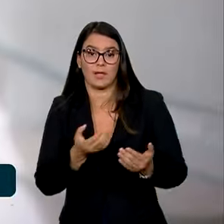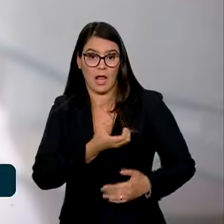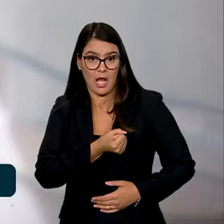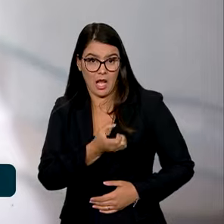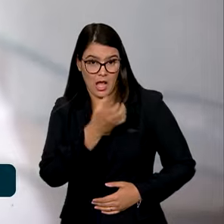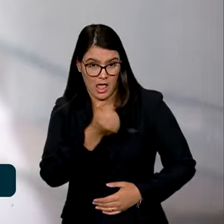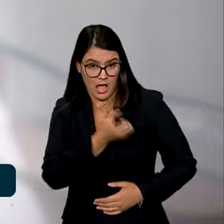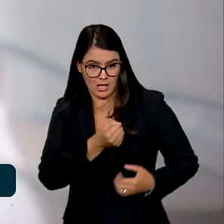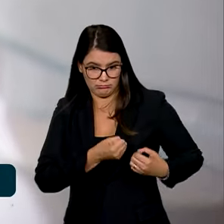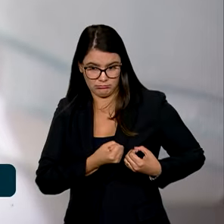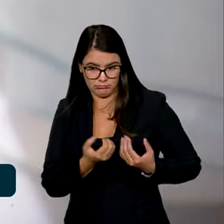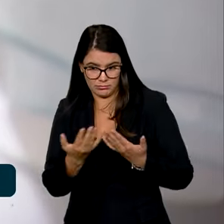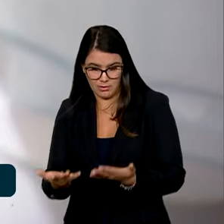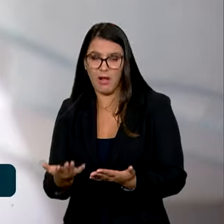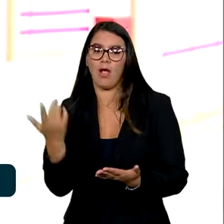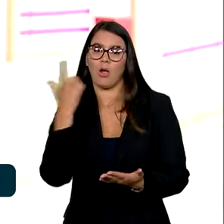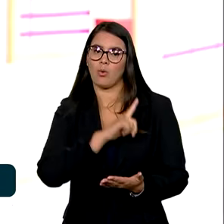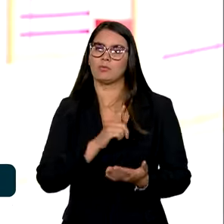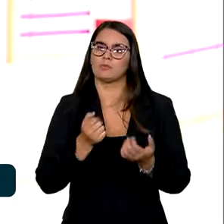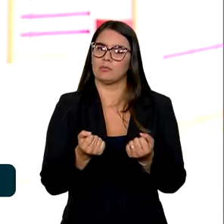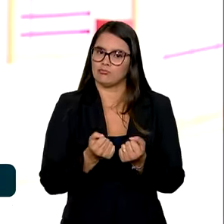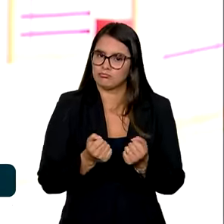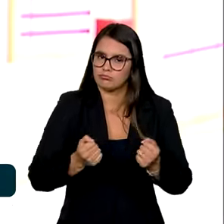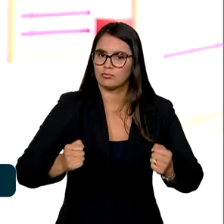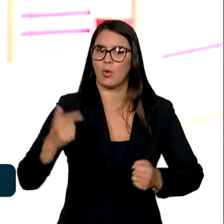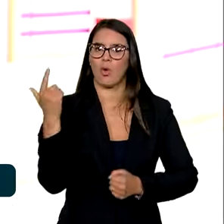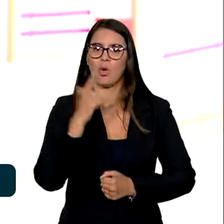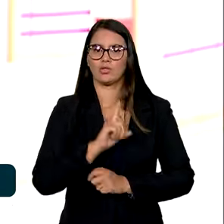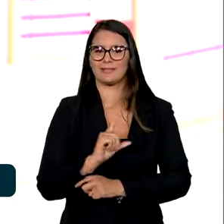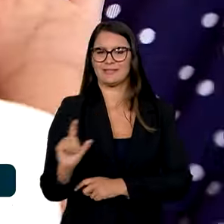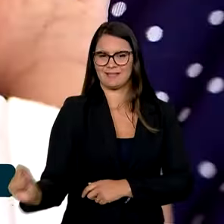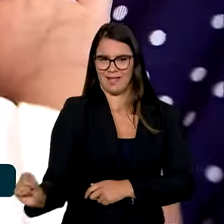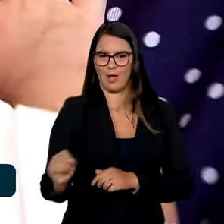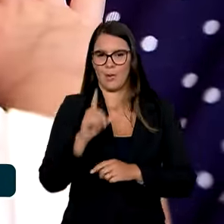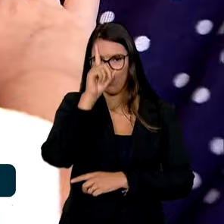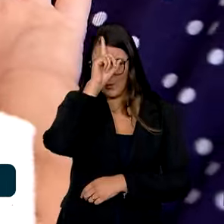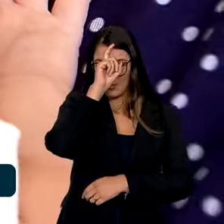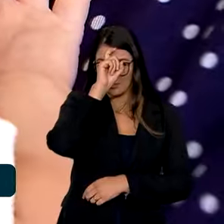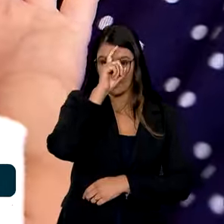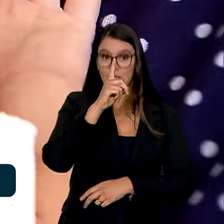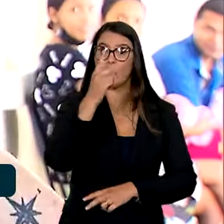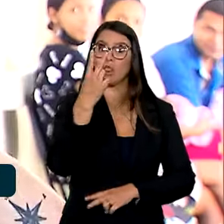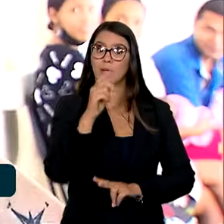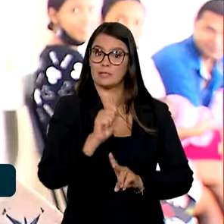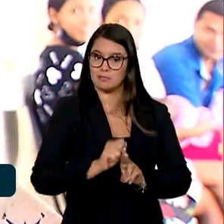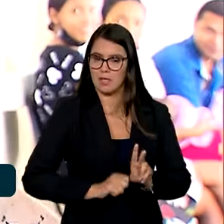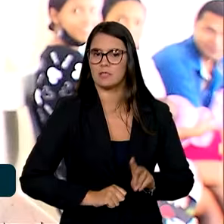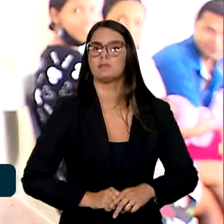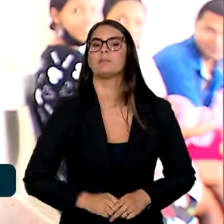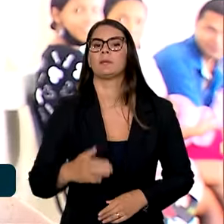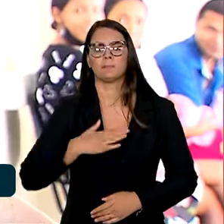foi fundamental para a bebê ganhar peso e deixar hoje a maternidade após 2 meses. Para mim foi